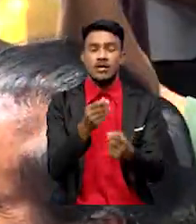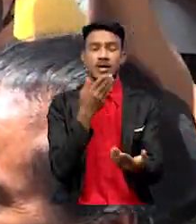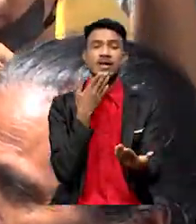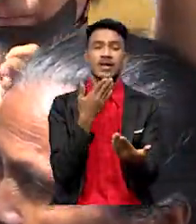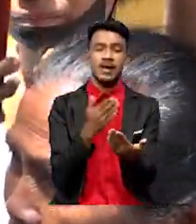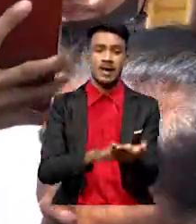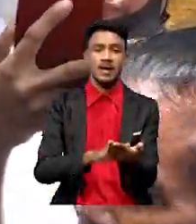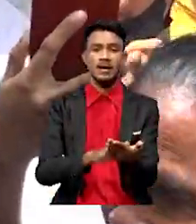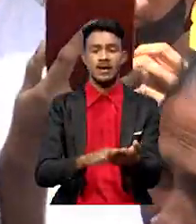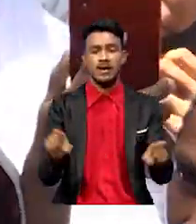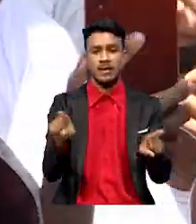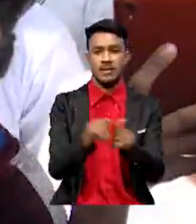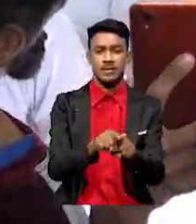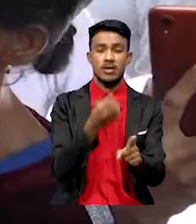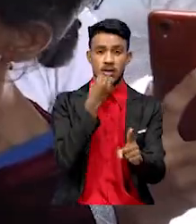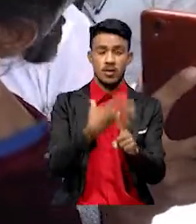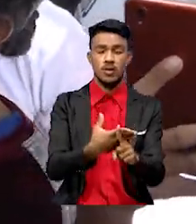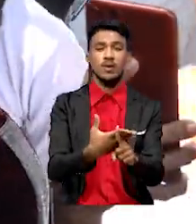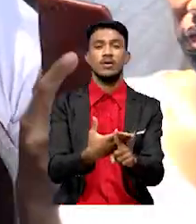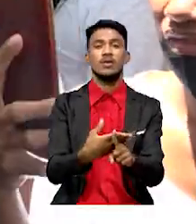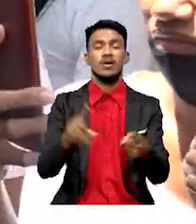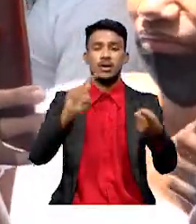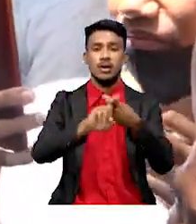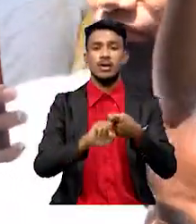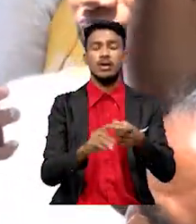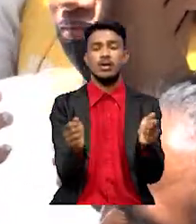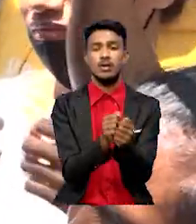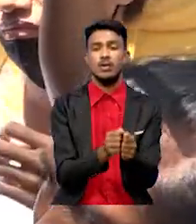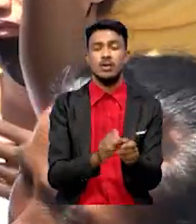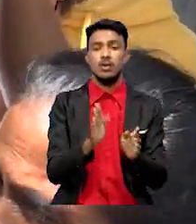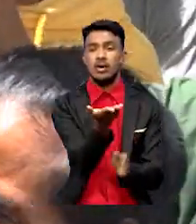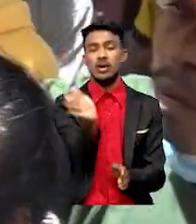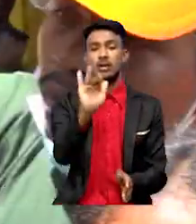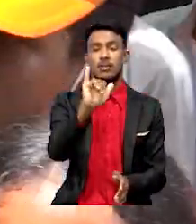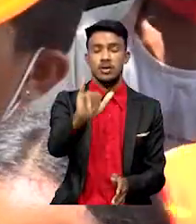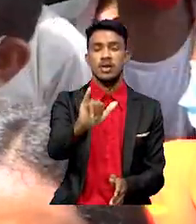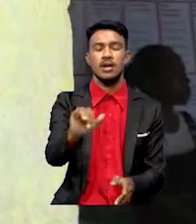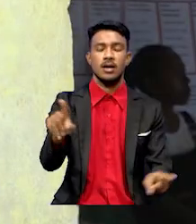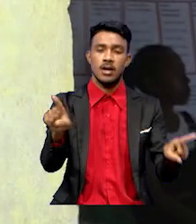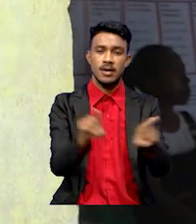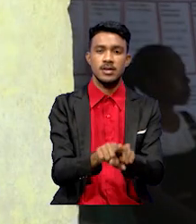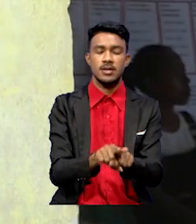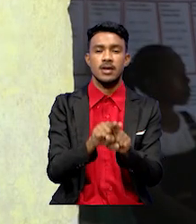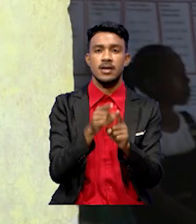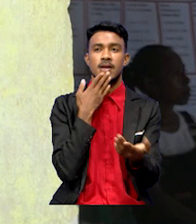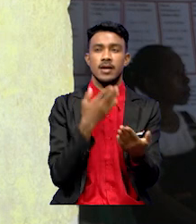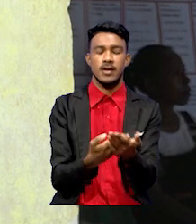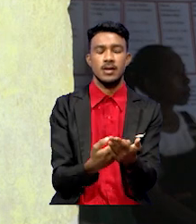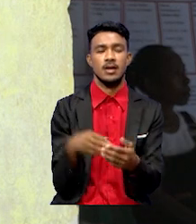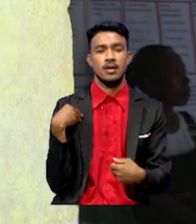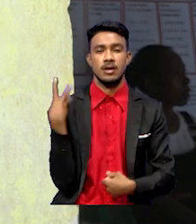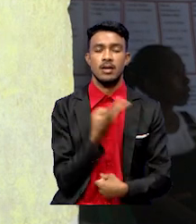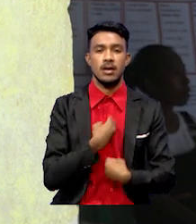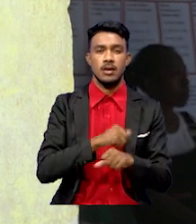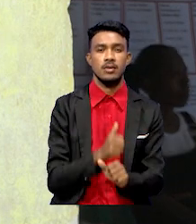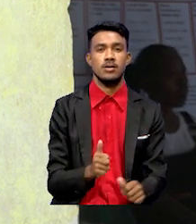palabras at ne liga liga to hita bot sira nebe paralelo dia clima ka ita propoindet kata a lista